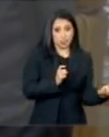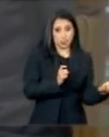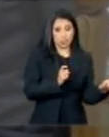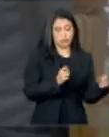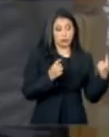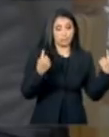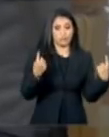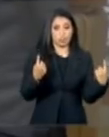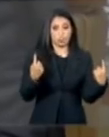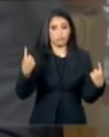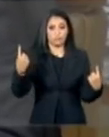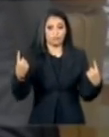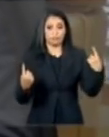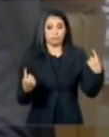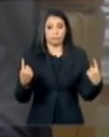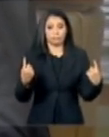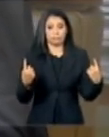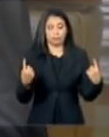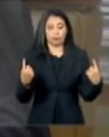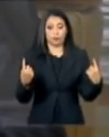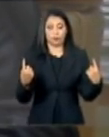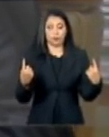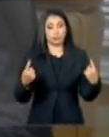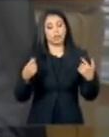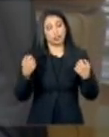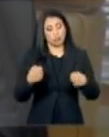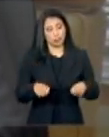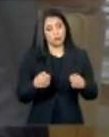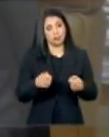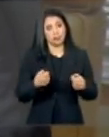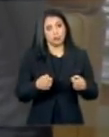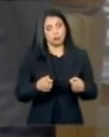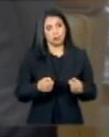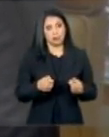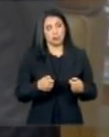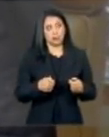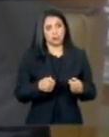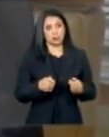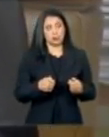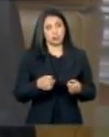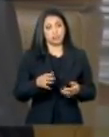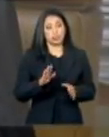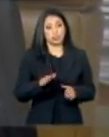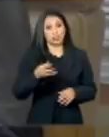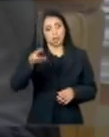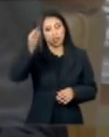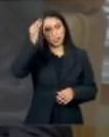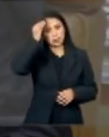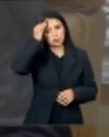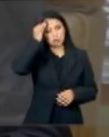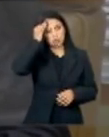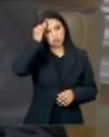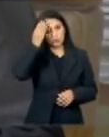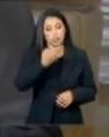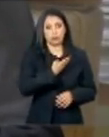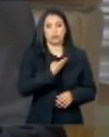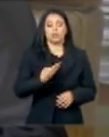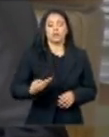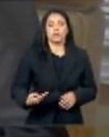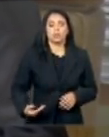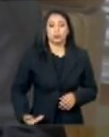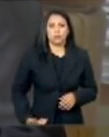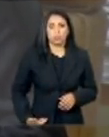outro carro tem por exemplo nem por isso na linha dessa orientação que o estado em tema de